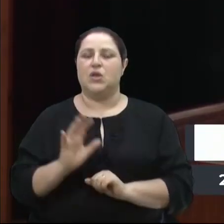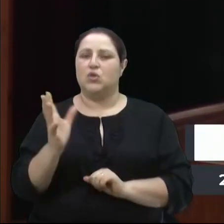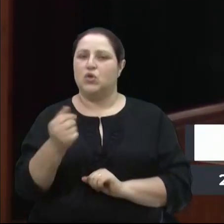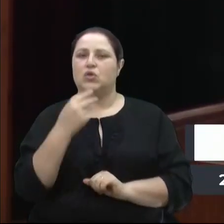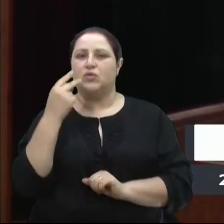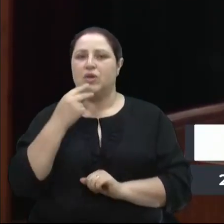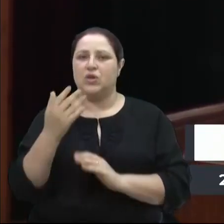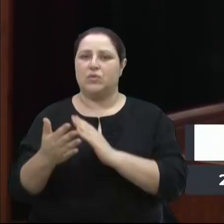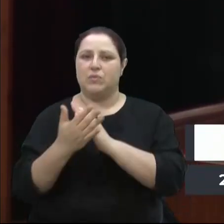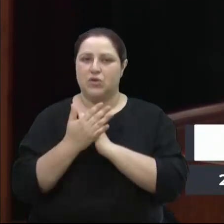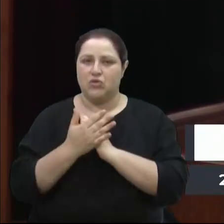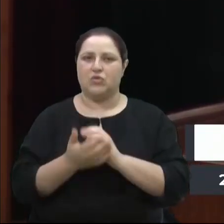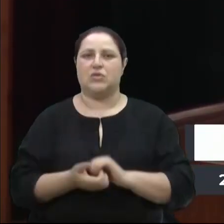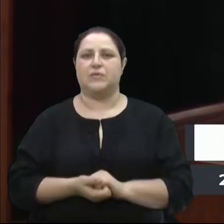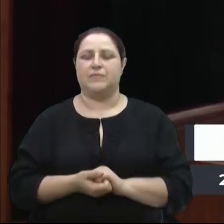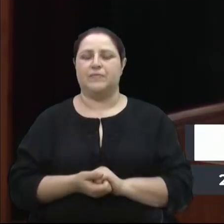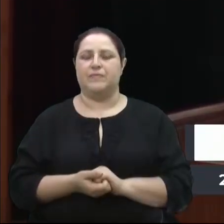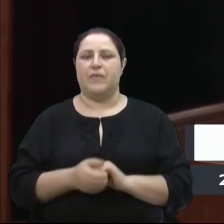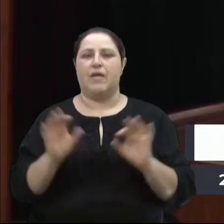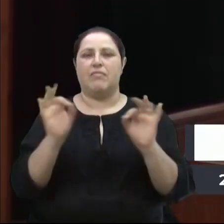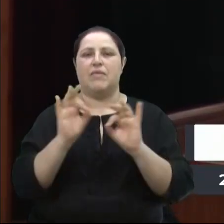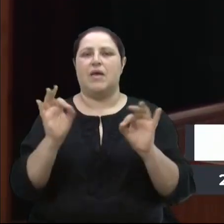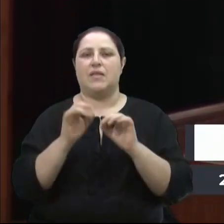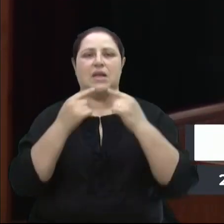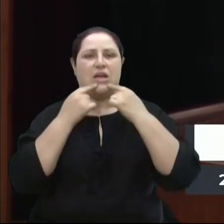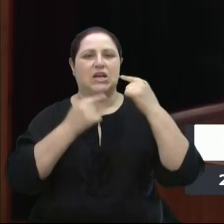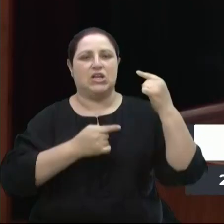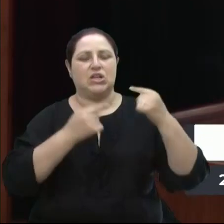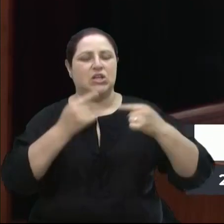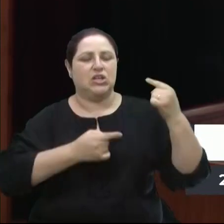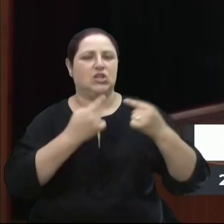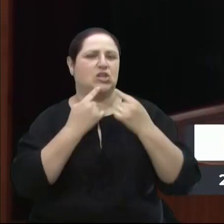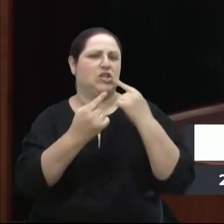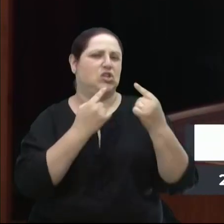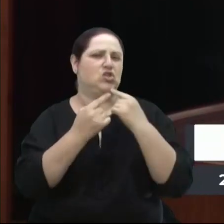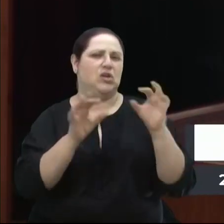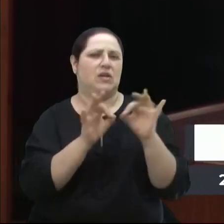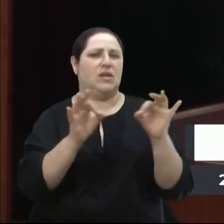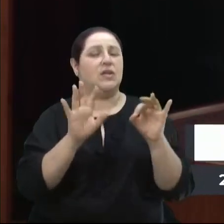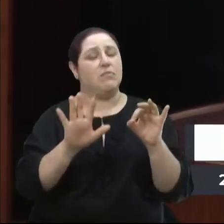Sem criticar ninguém, mas que seja válido essa importante situação. Obrigado, senhor presidente.